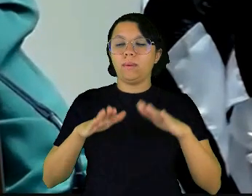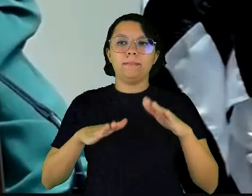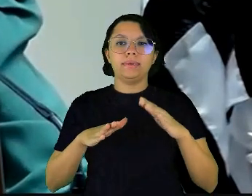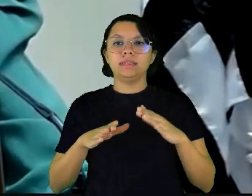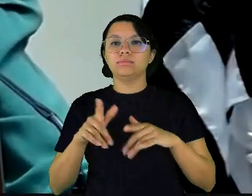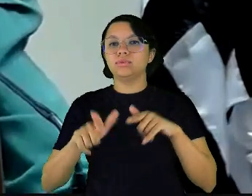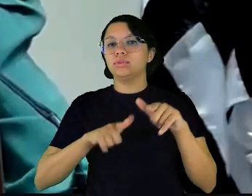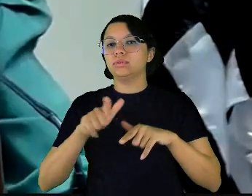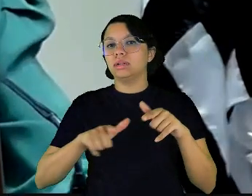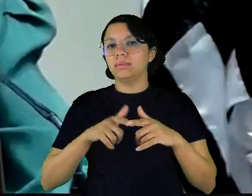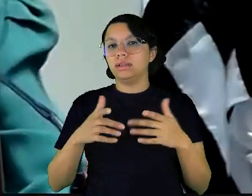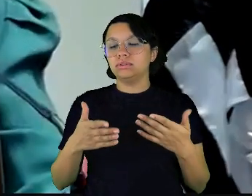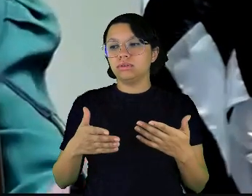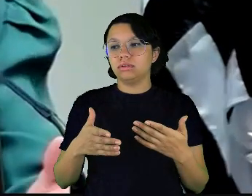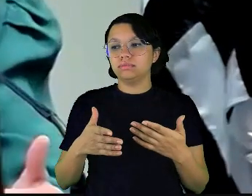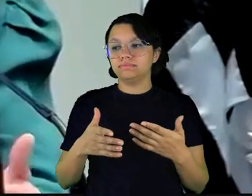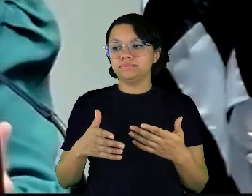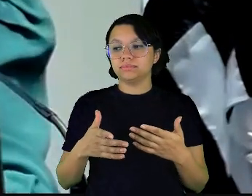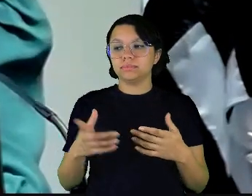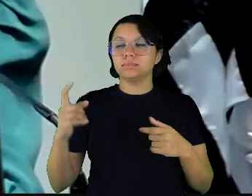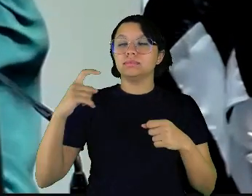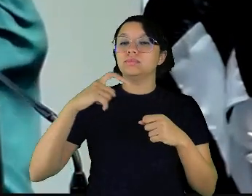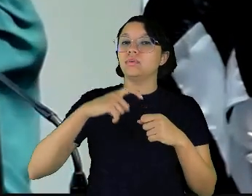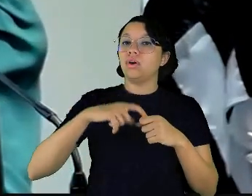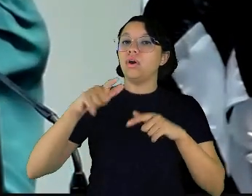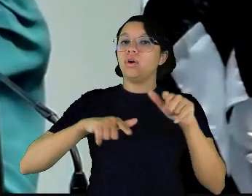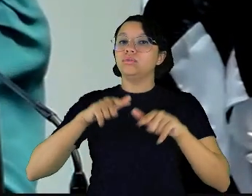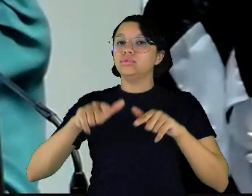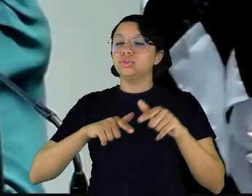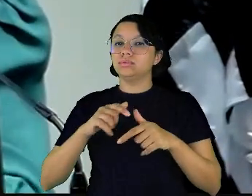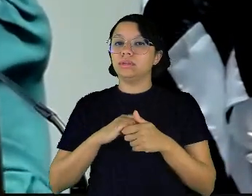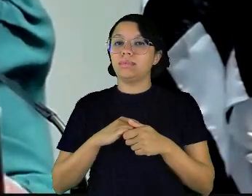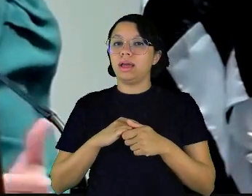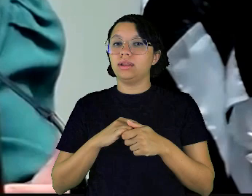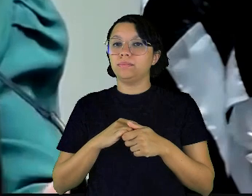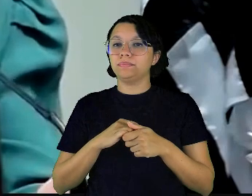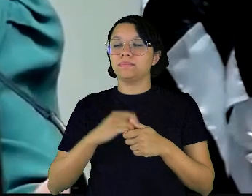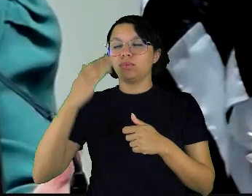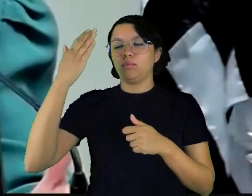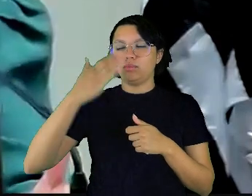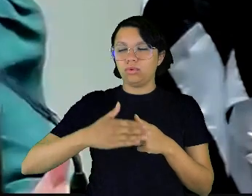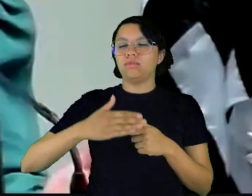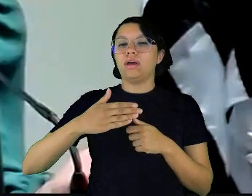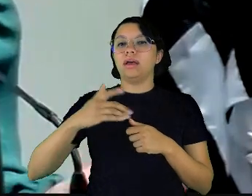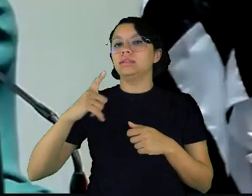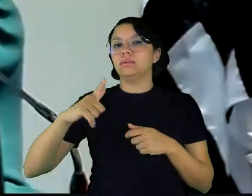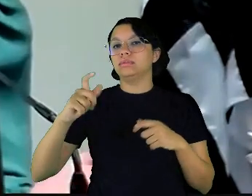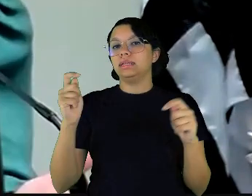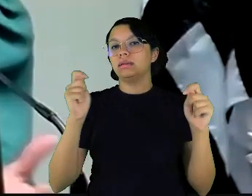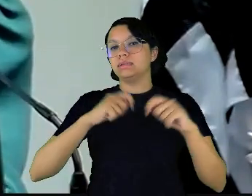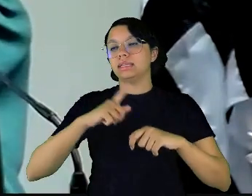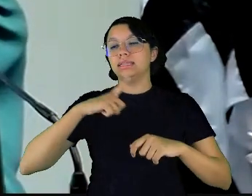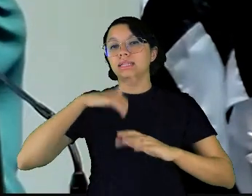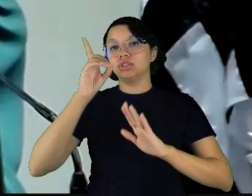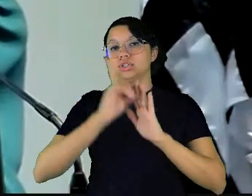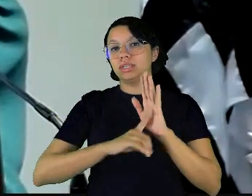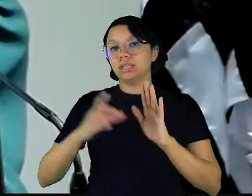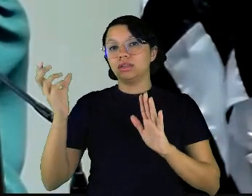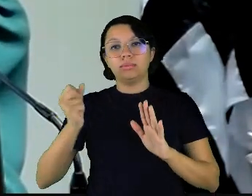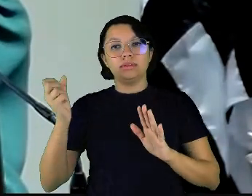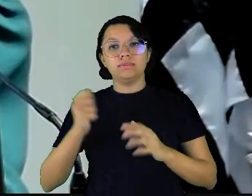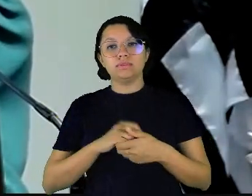o trabalhador, né, volte ao trabalho comprovada a incapacidade, ele tem direito ao